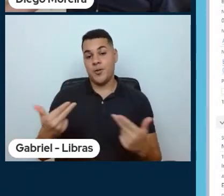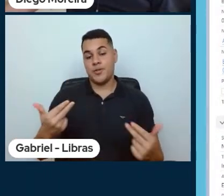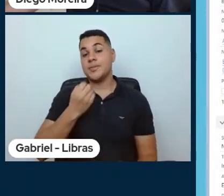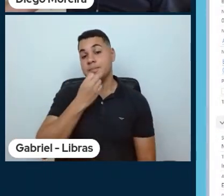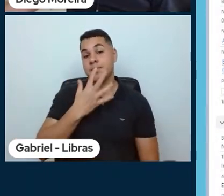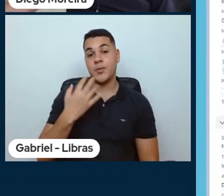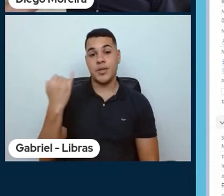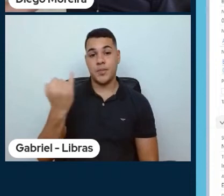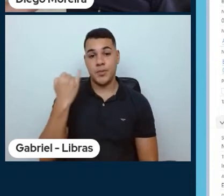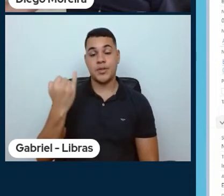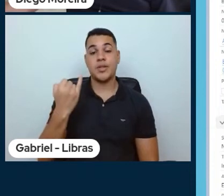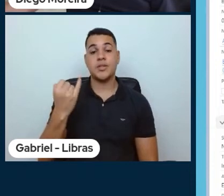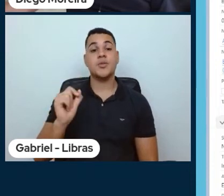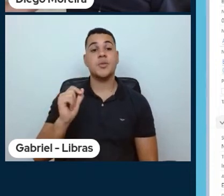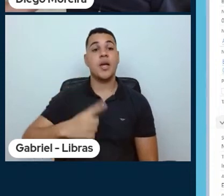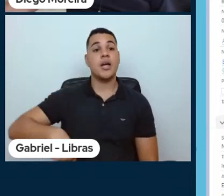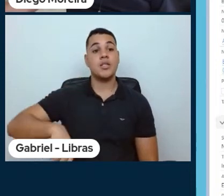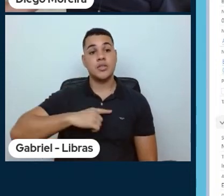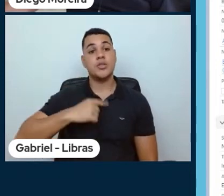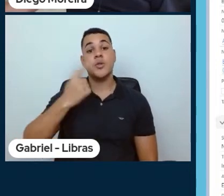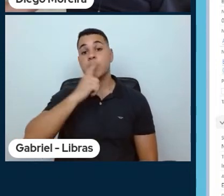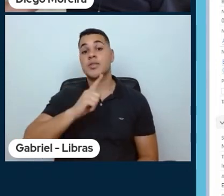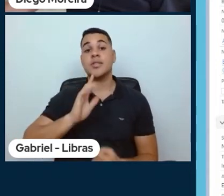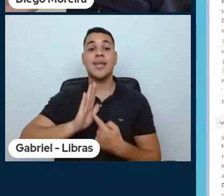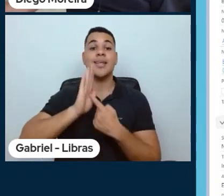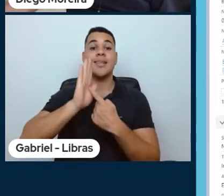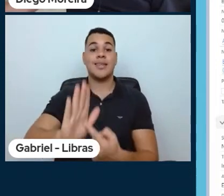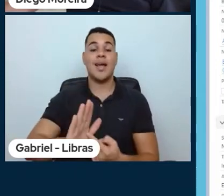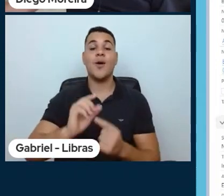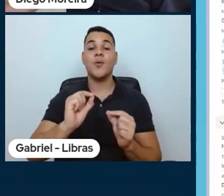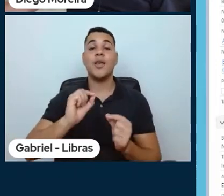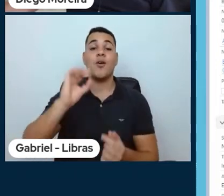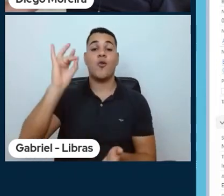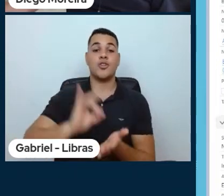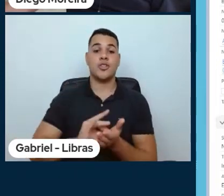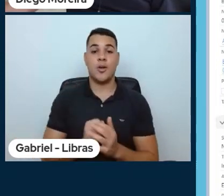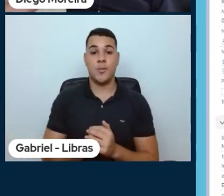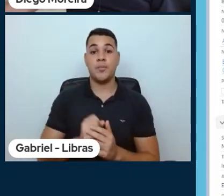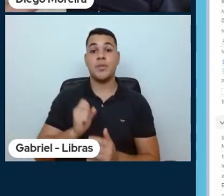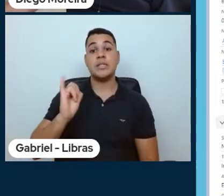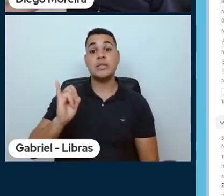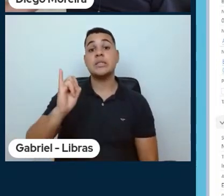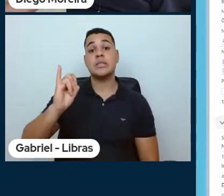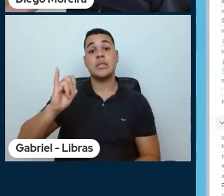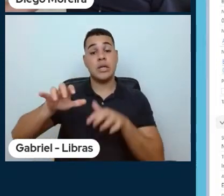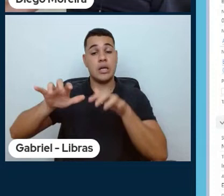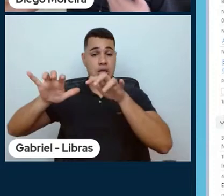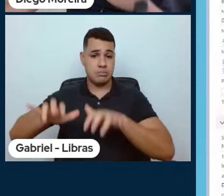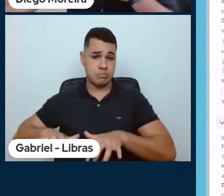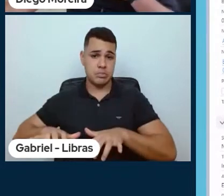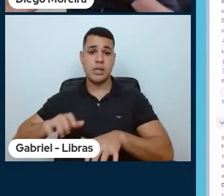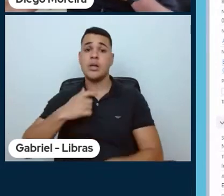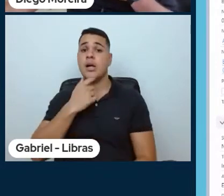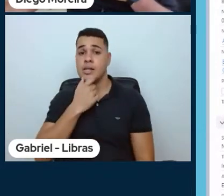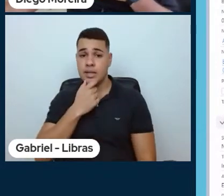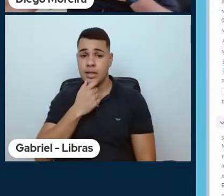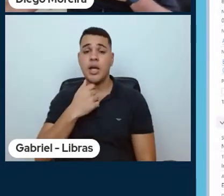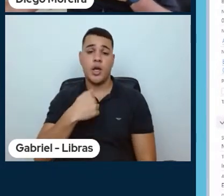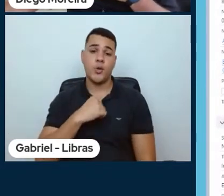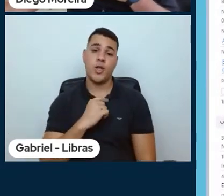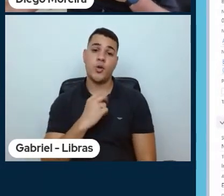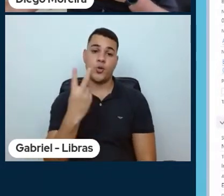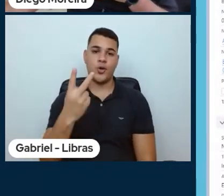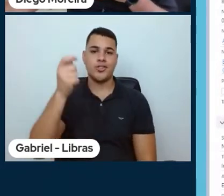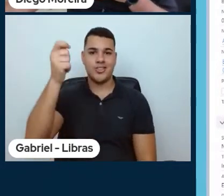conseguir trazer também o original. Então, se o cliente ele digitou em inglês, eu tenho o traduzido, que é o que eu